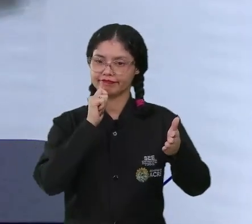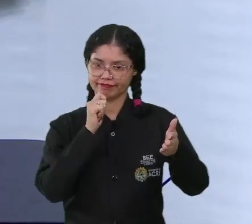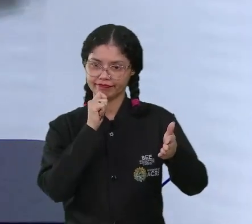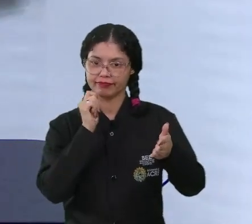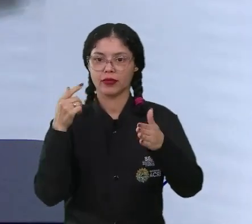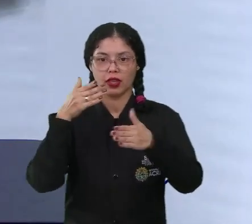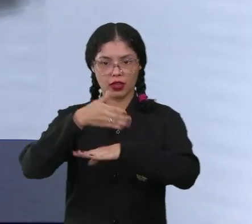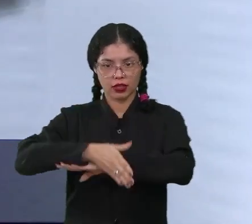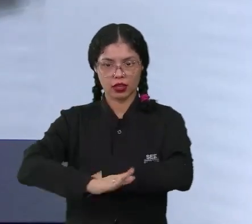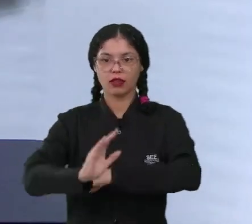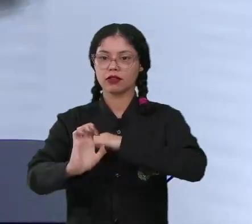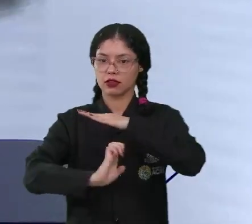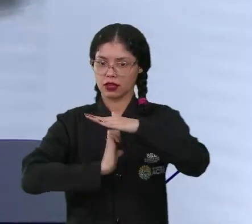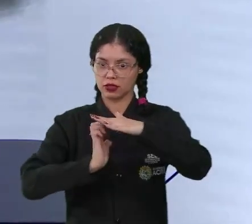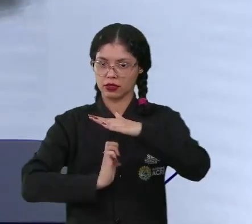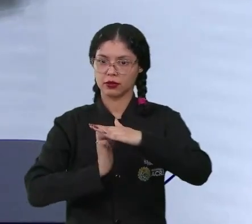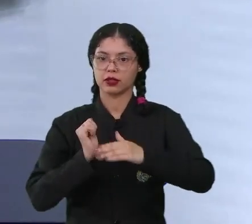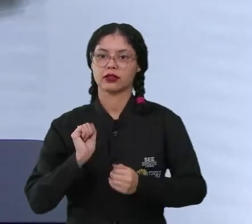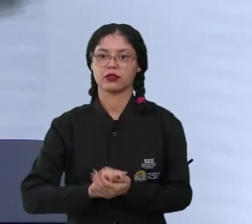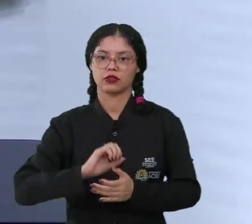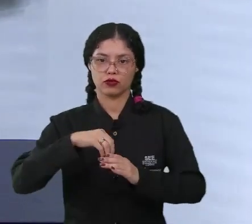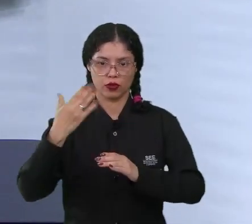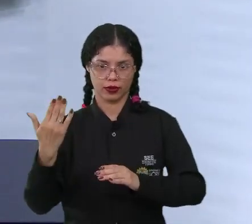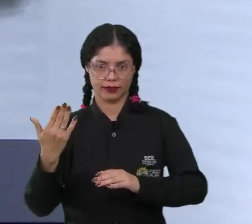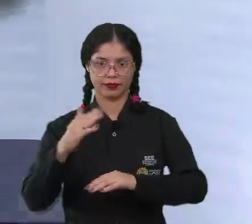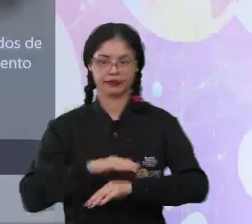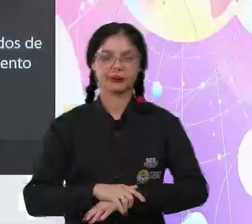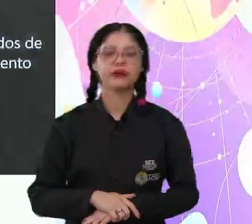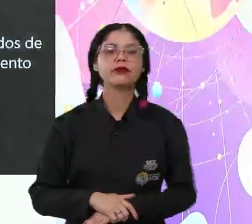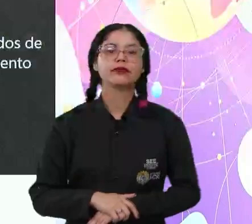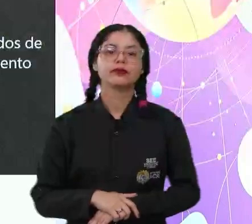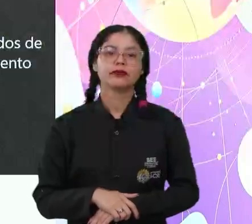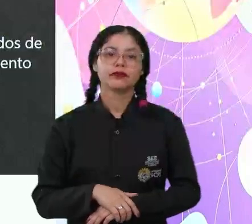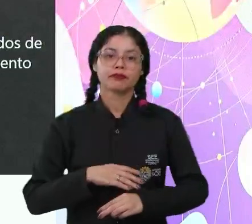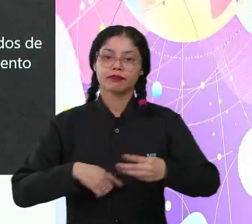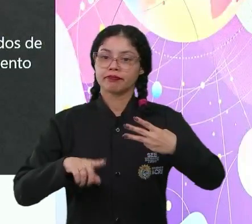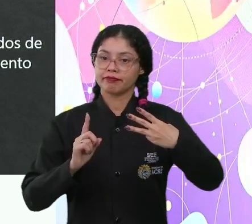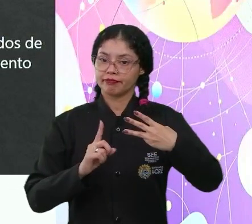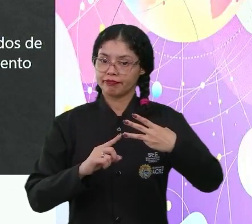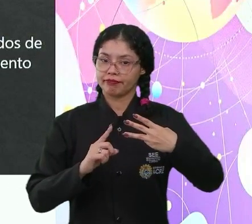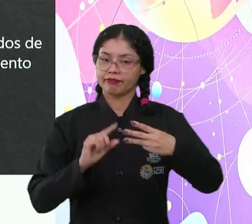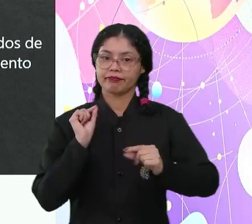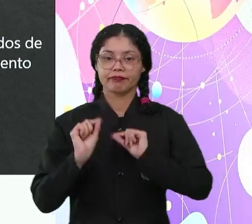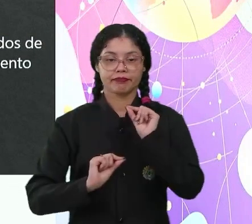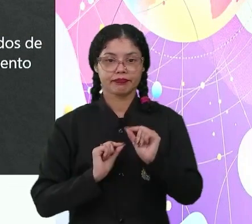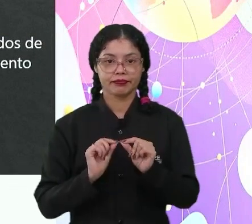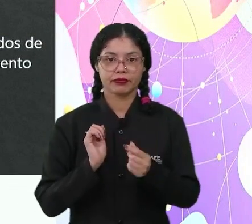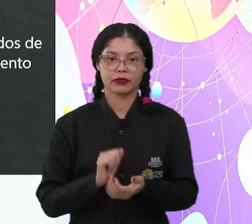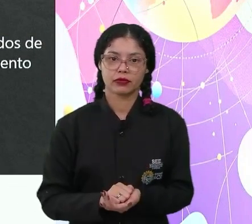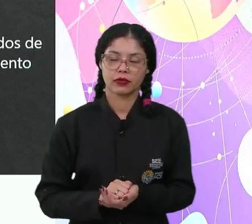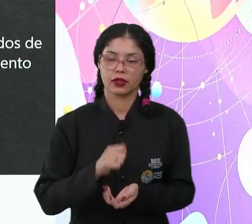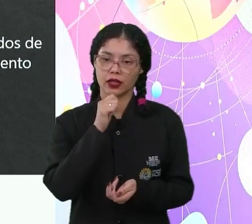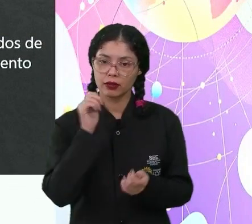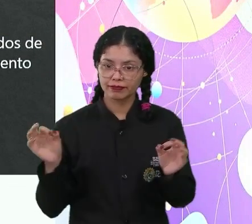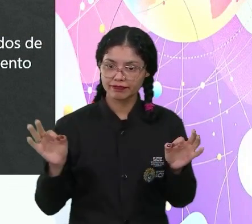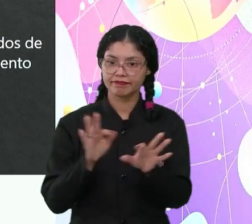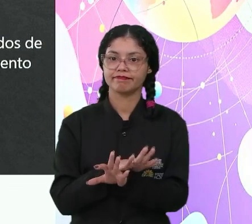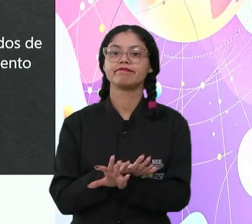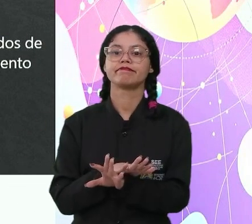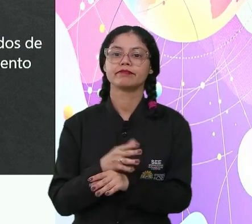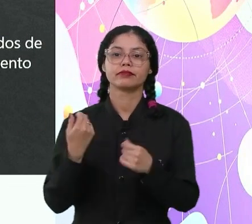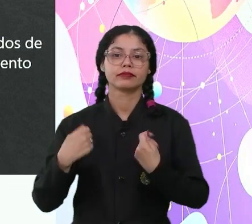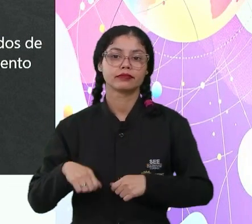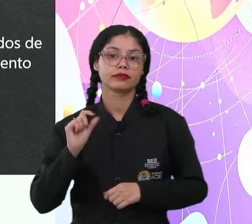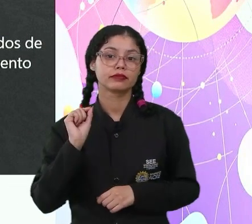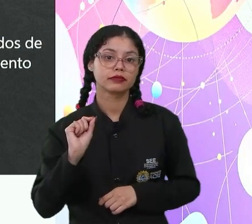a entrada dessas empresas transnacionais. O número 3, ele diz o seguinte: esses países acabam tendo o que a gente